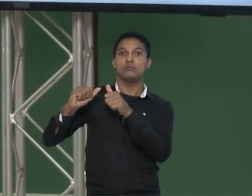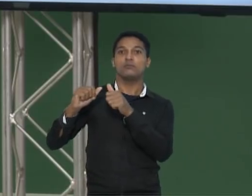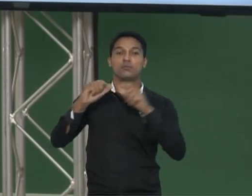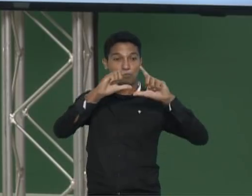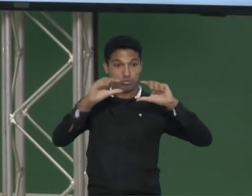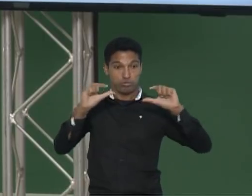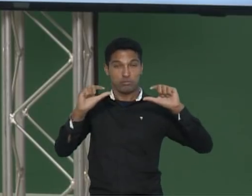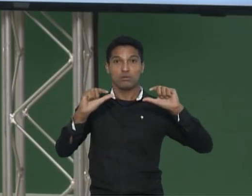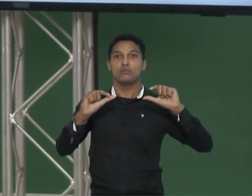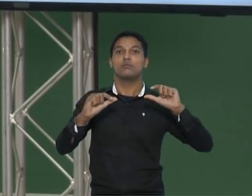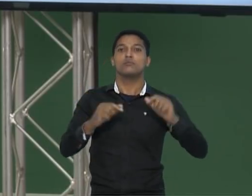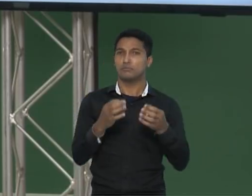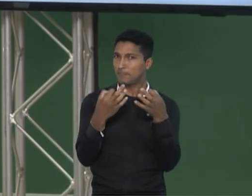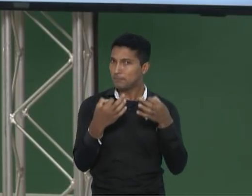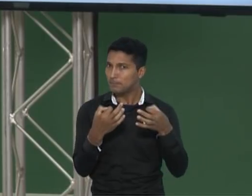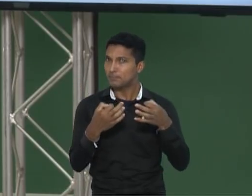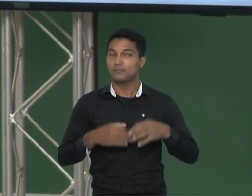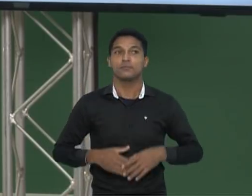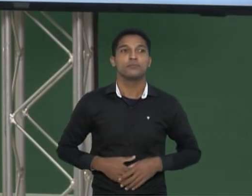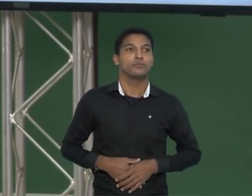expressão simplificada, correto?